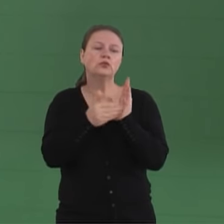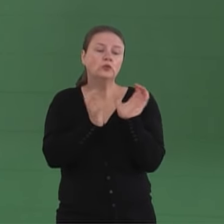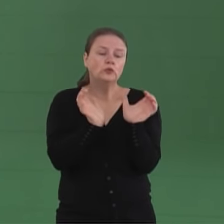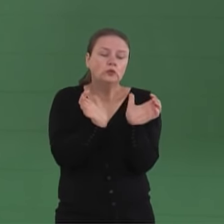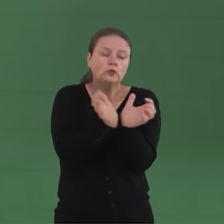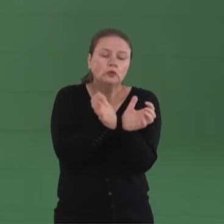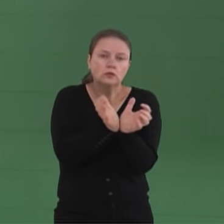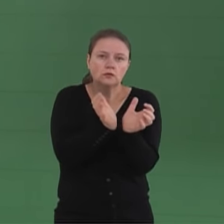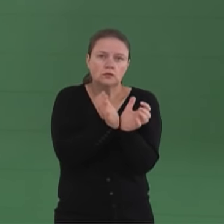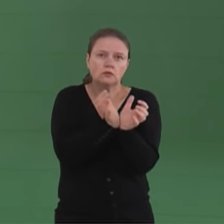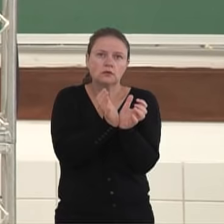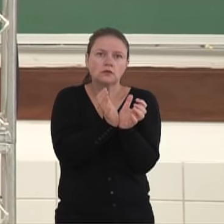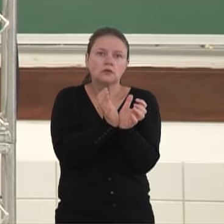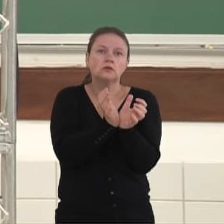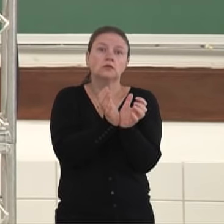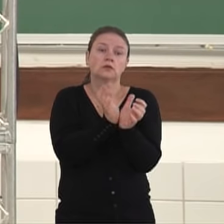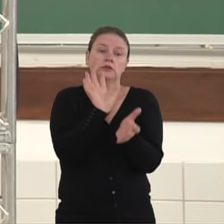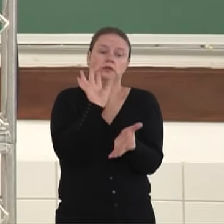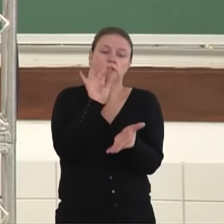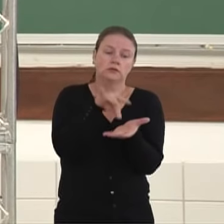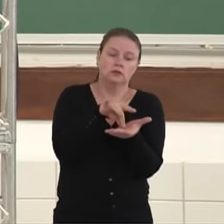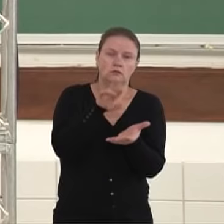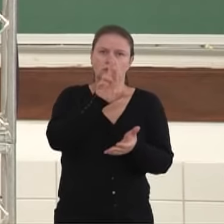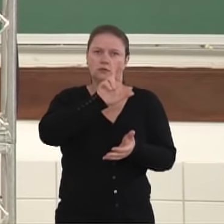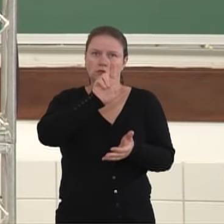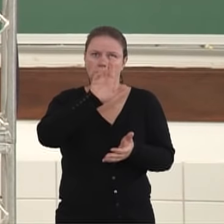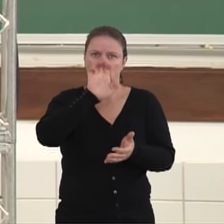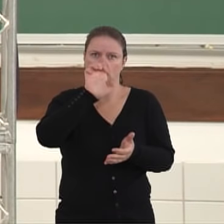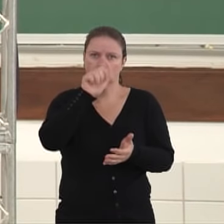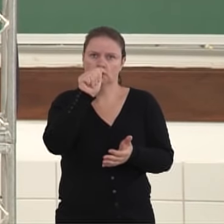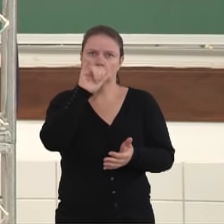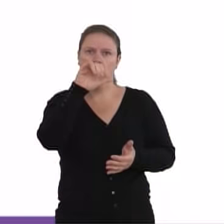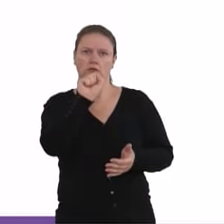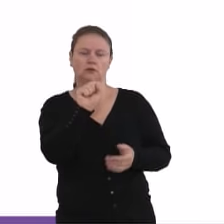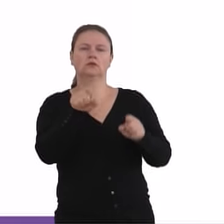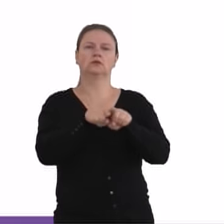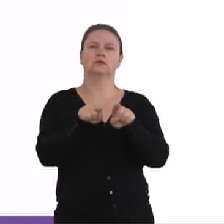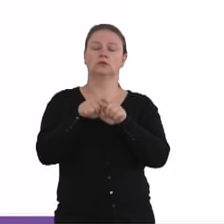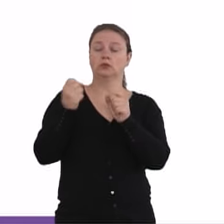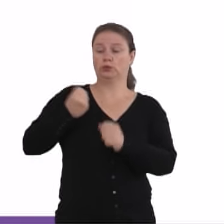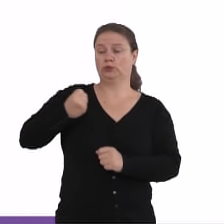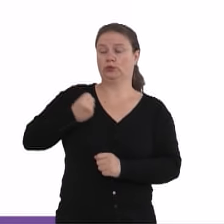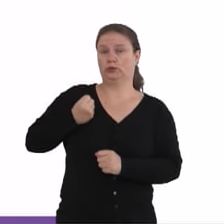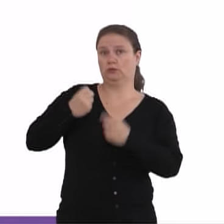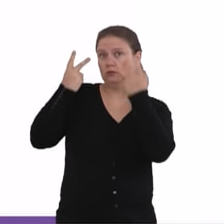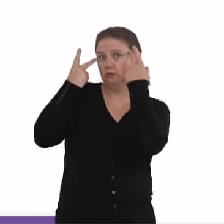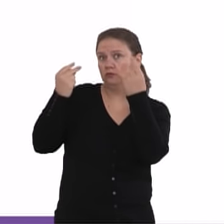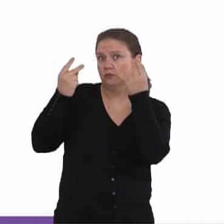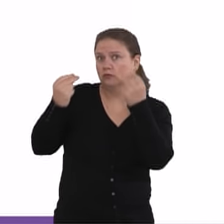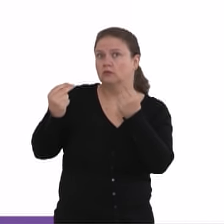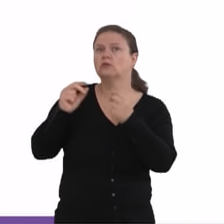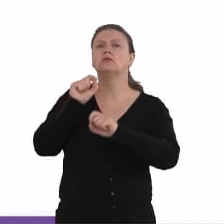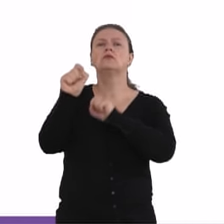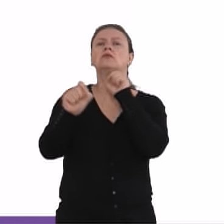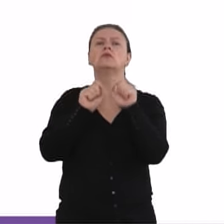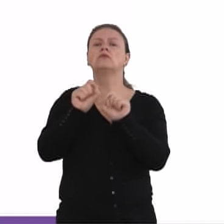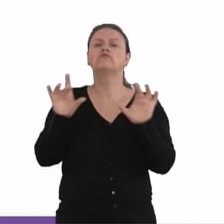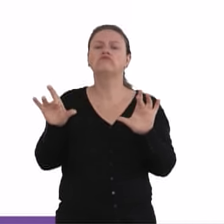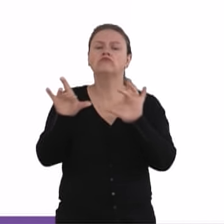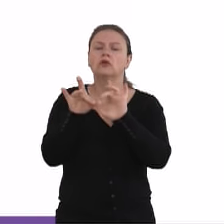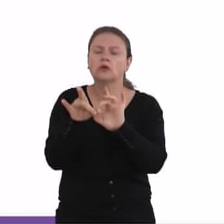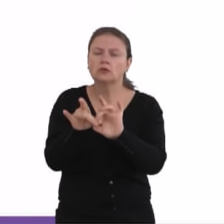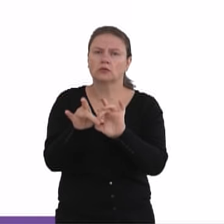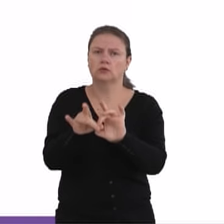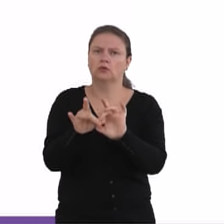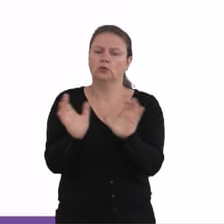dos números reais. Olha lá, conjunto dos números naturais. Quem são ou quem faz parte do conjunto dos